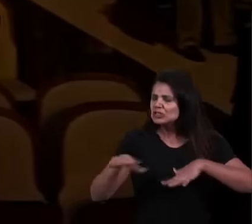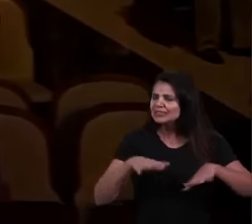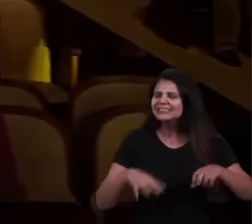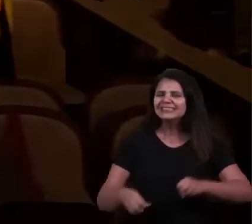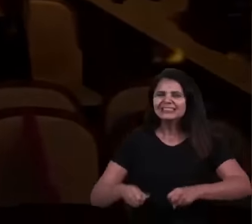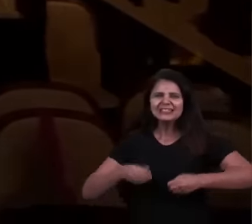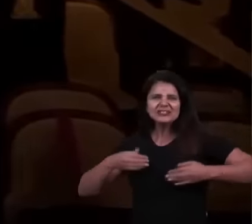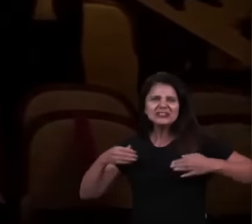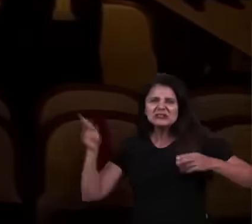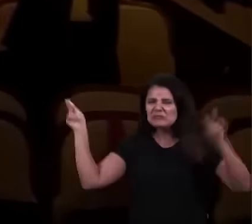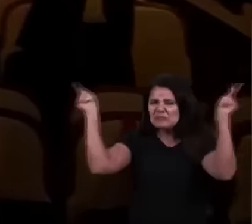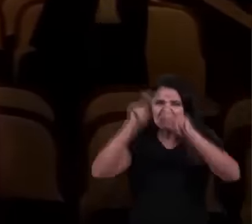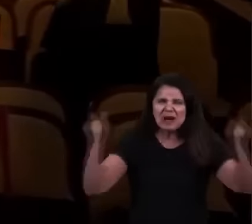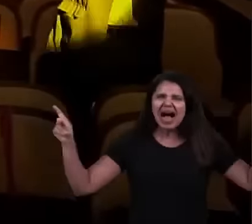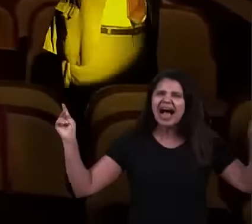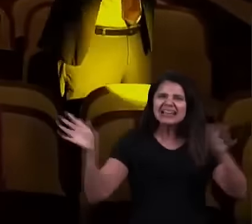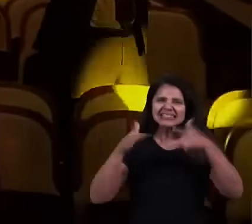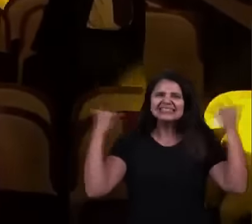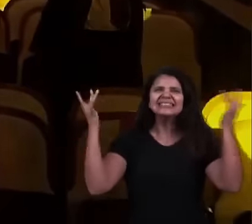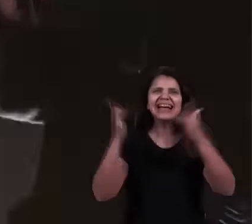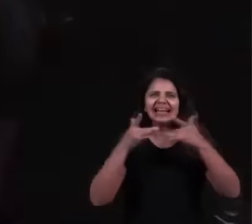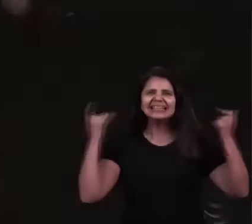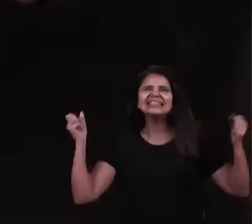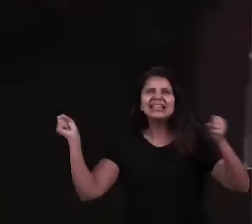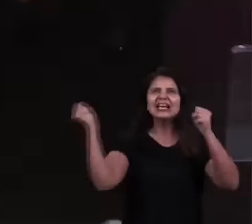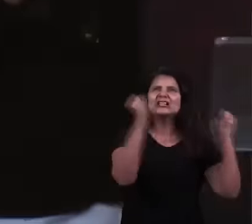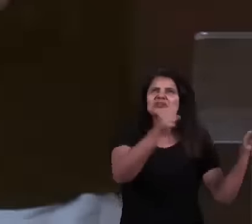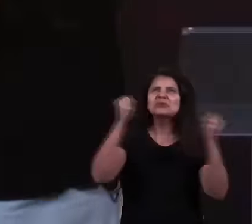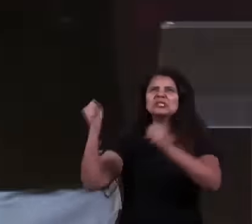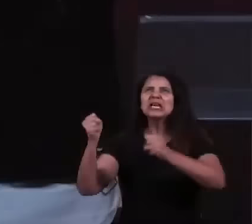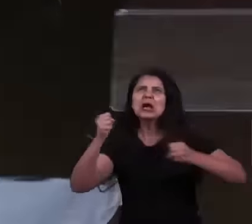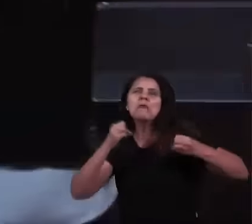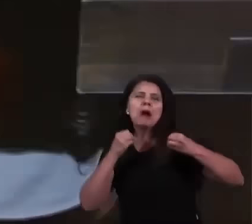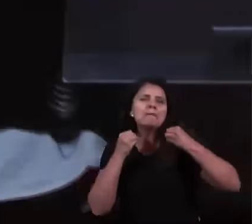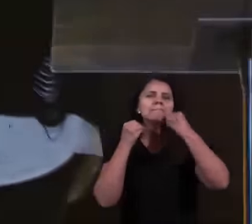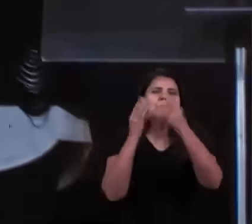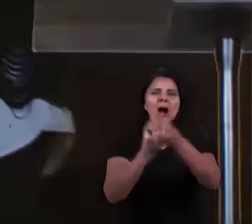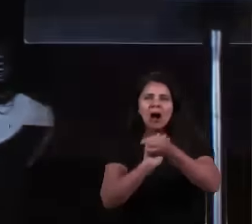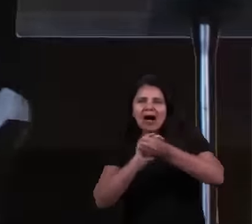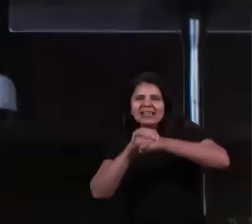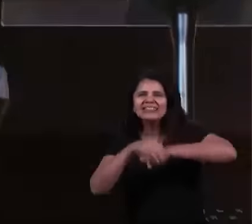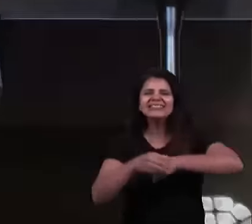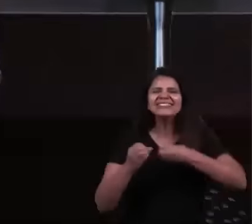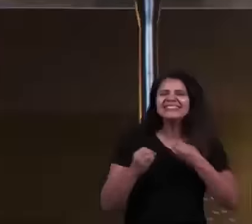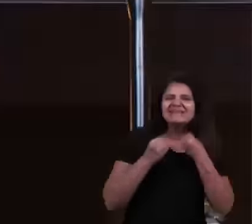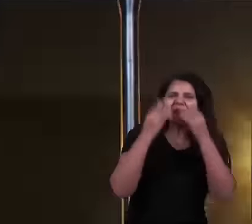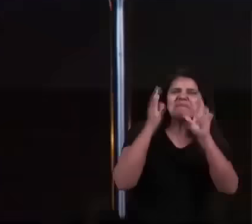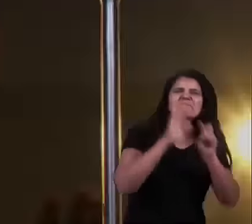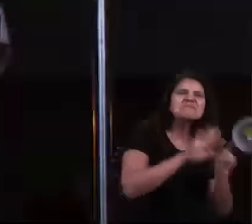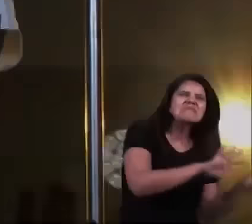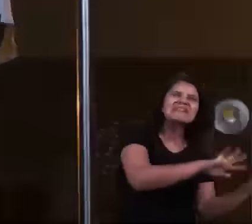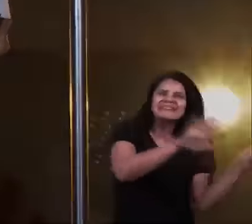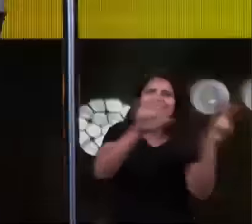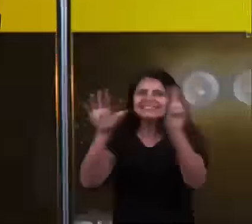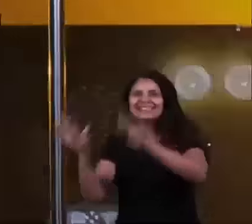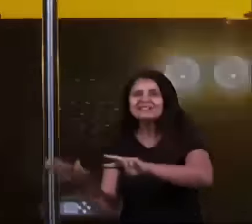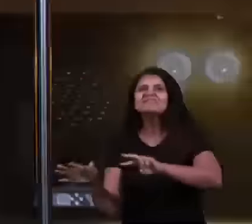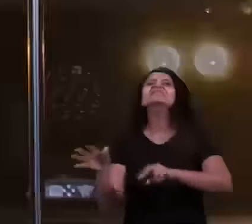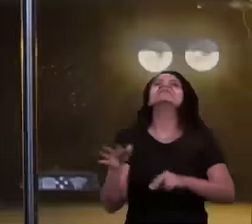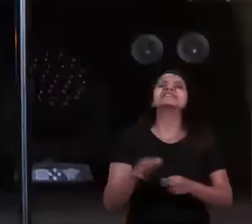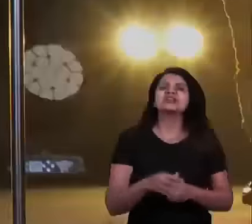de rompimento. Uma ótima noite, uma ótima semana, um esplêndido segundo